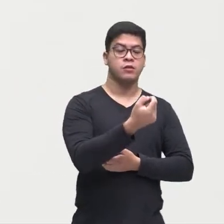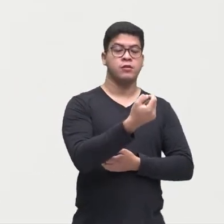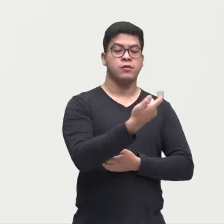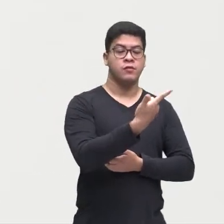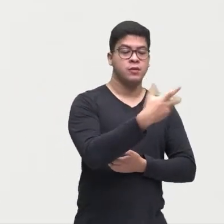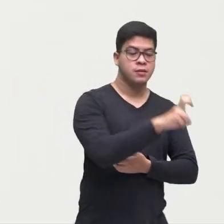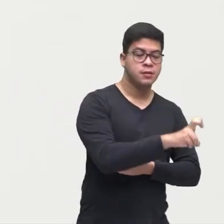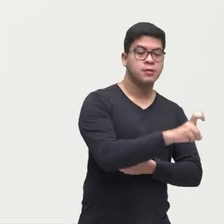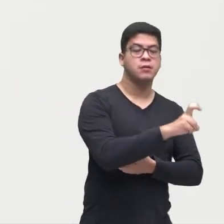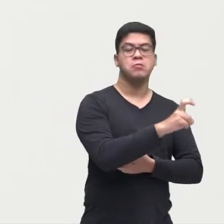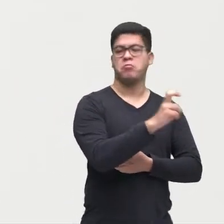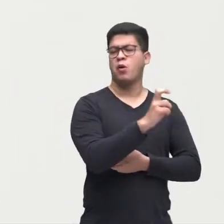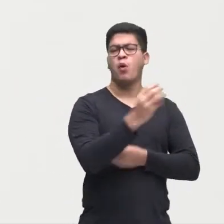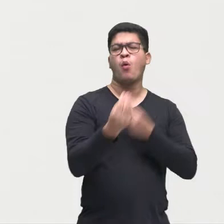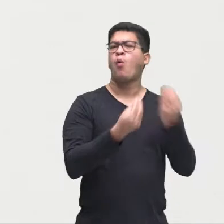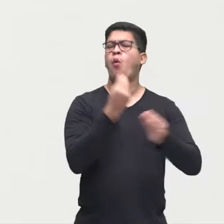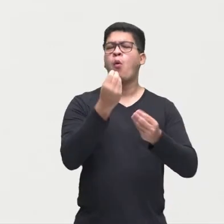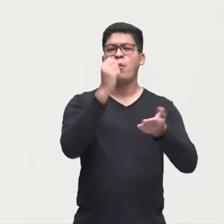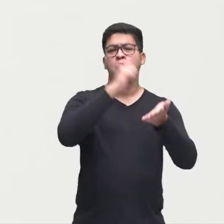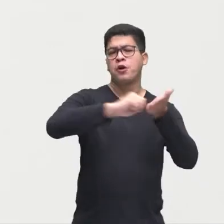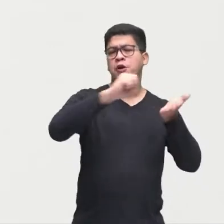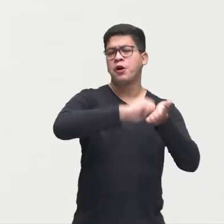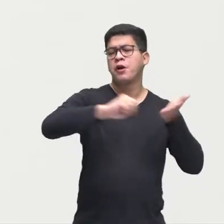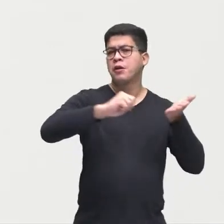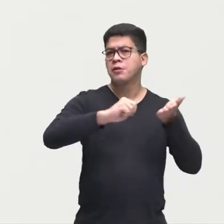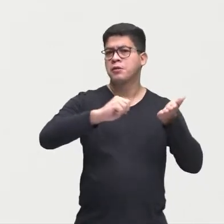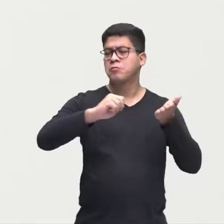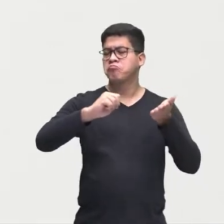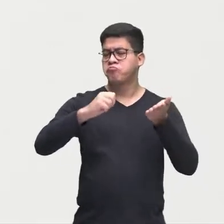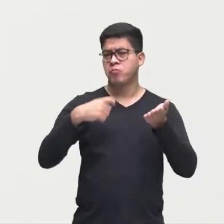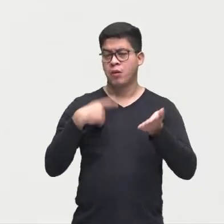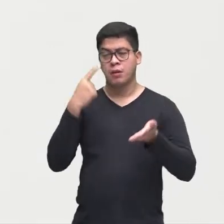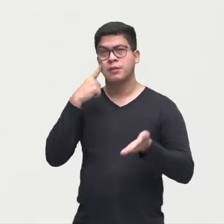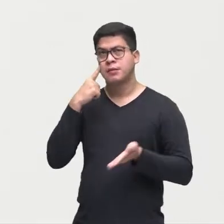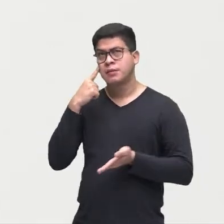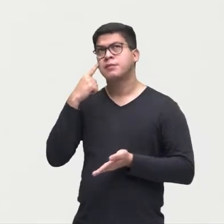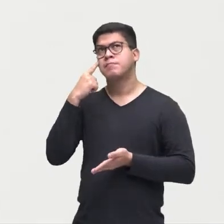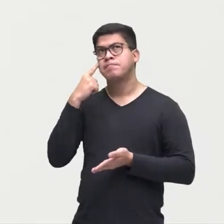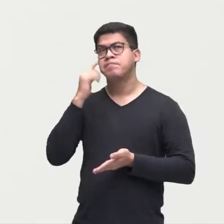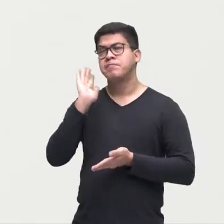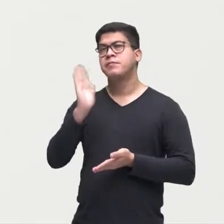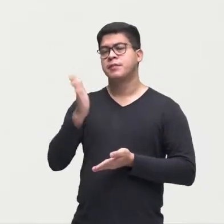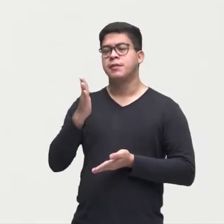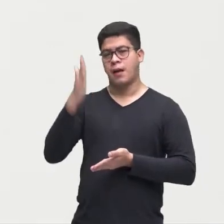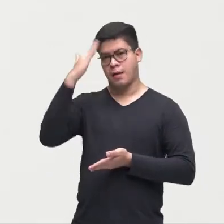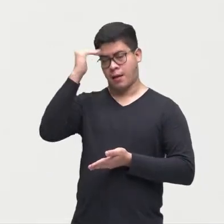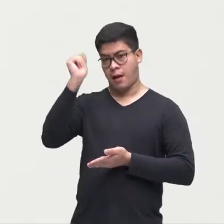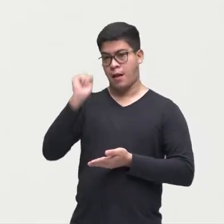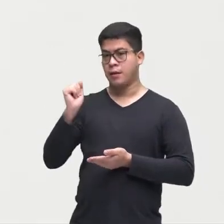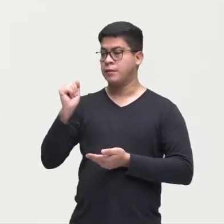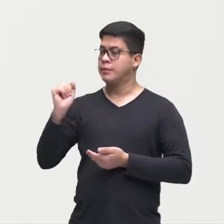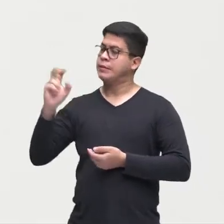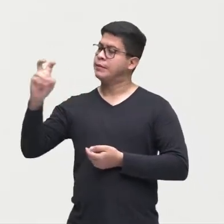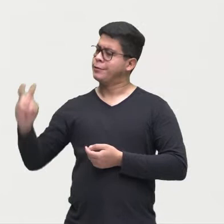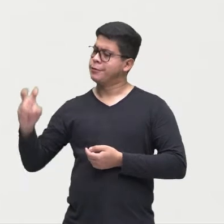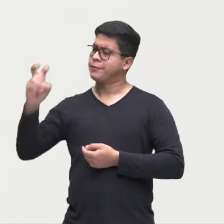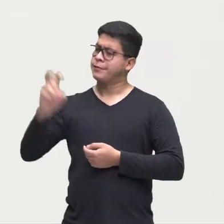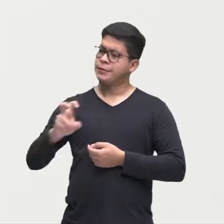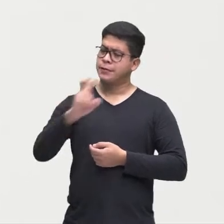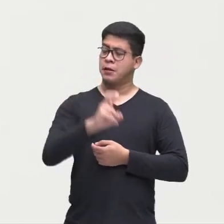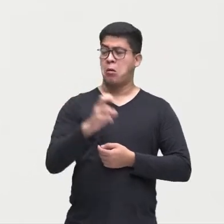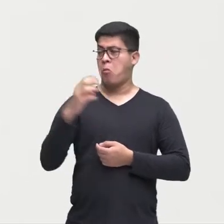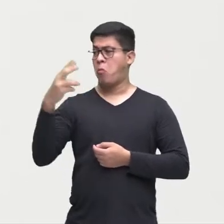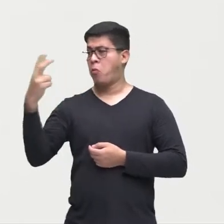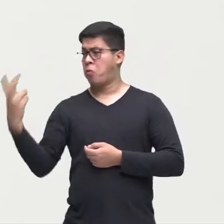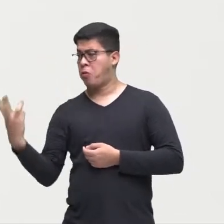como é que a gente escreve os múltiplos de um número? Aí você já sabe. Basta ir escrevendo esses números, né? De 5 em 5, de 3 em 3, de